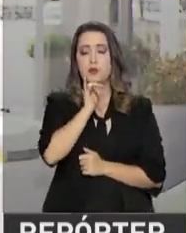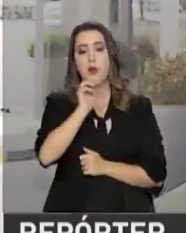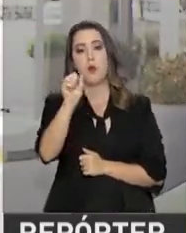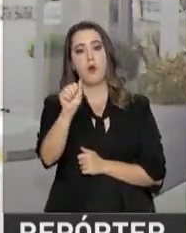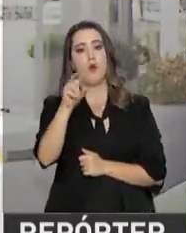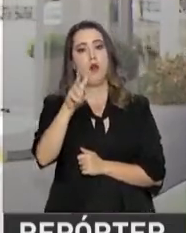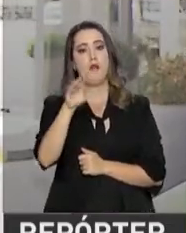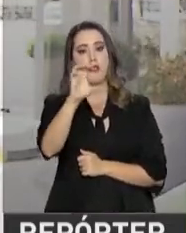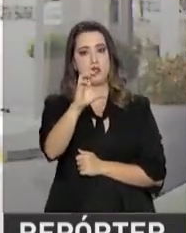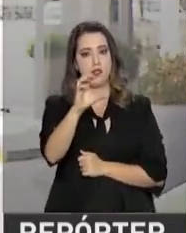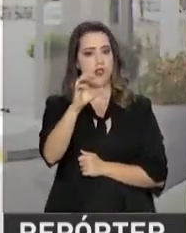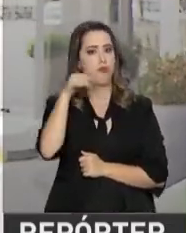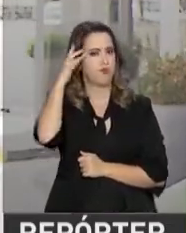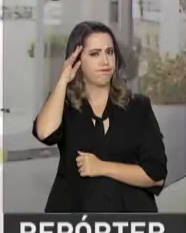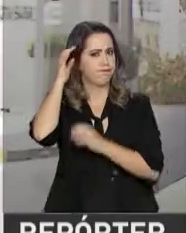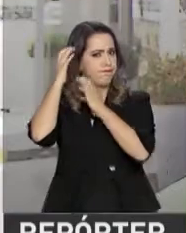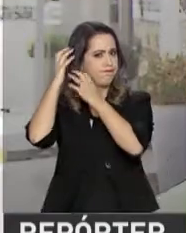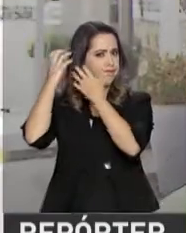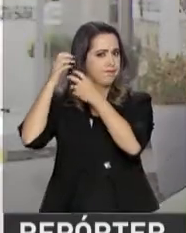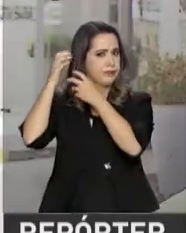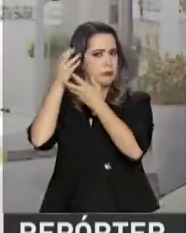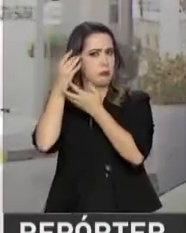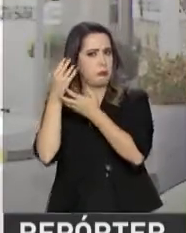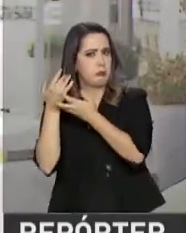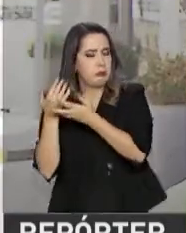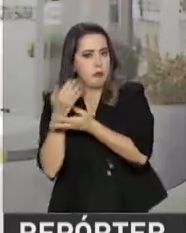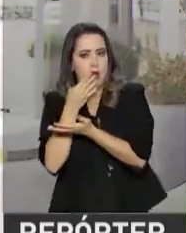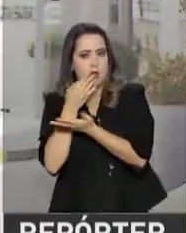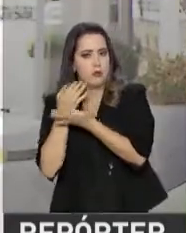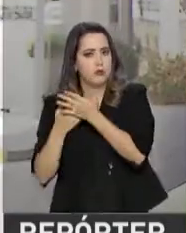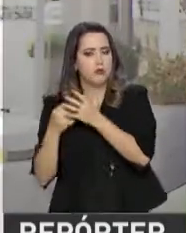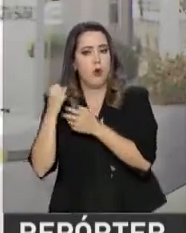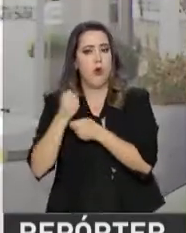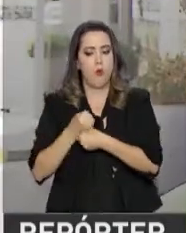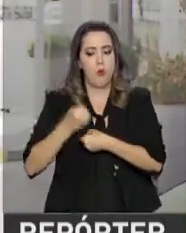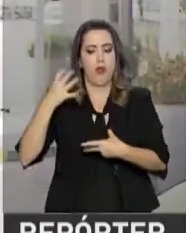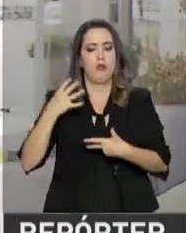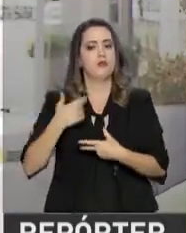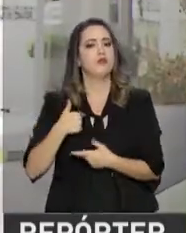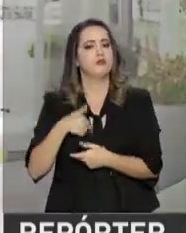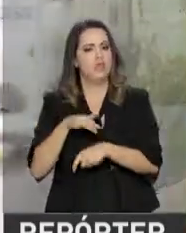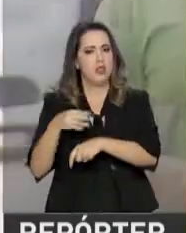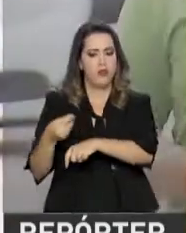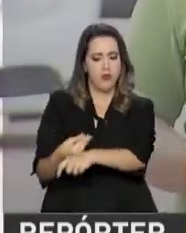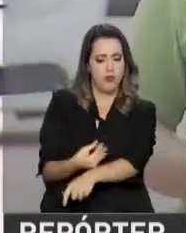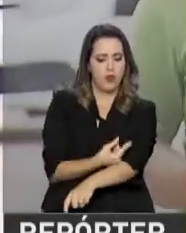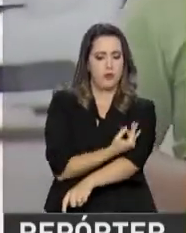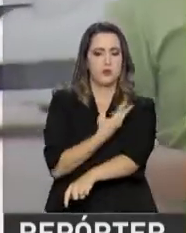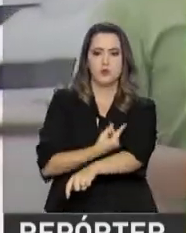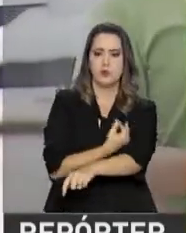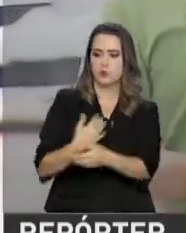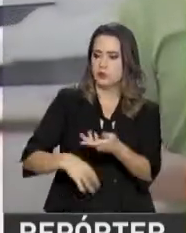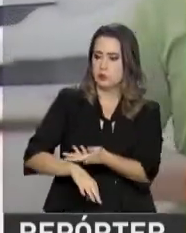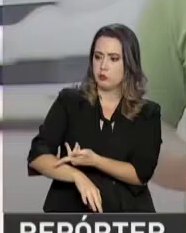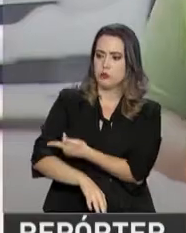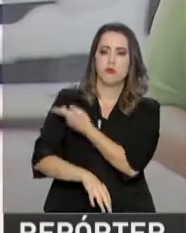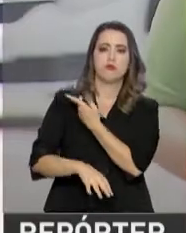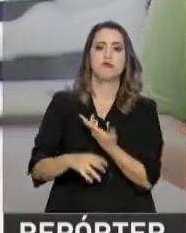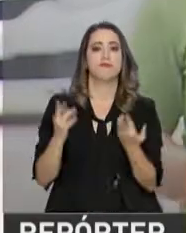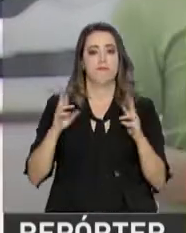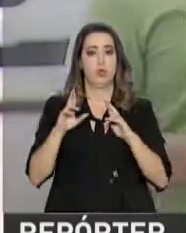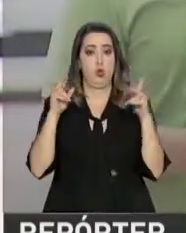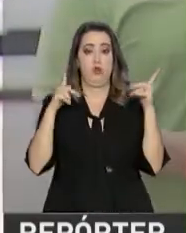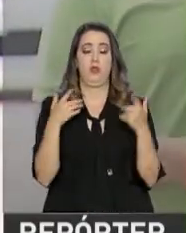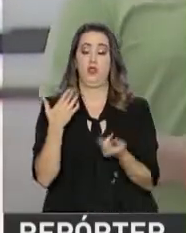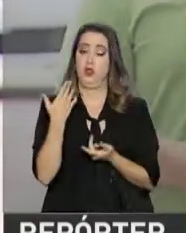sangue soltos e pode levar a um avc ou trombose nas veias do organismo com diagnóstico vieram outros